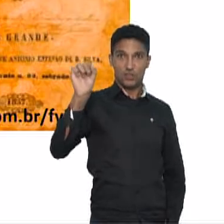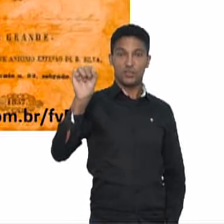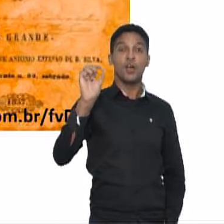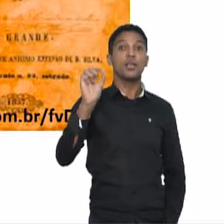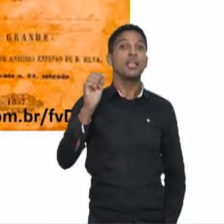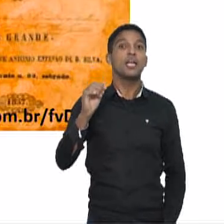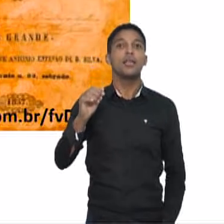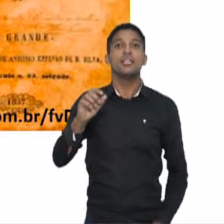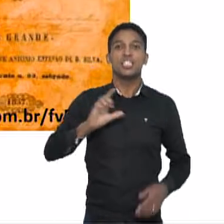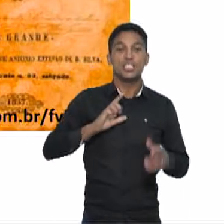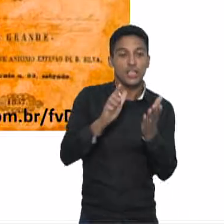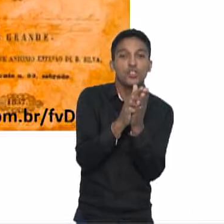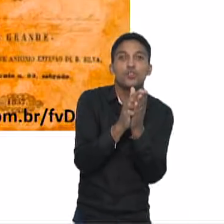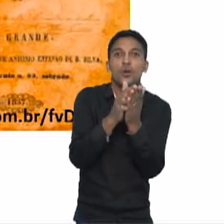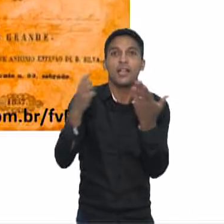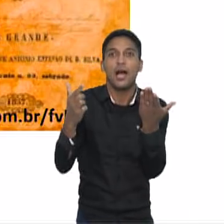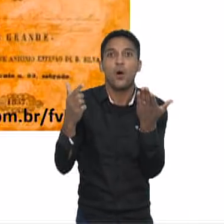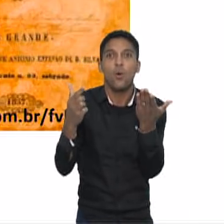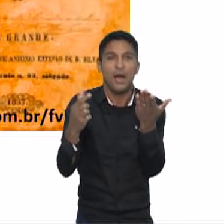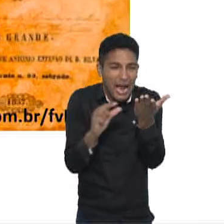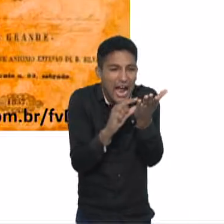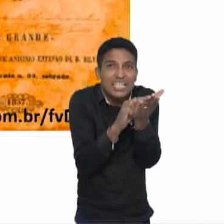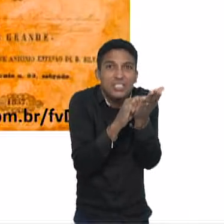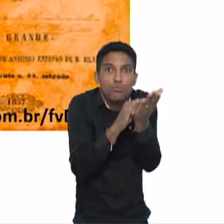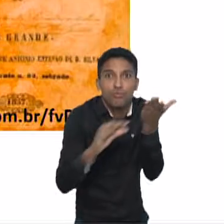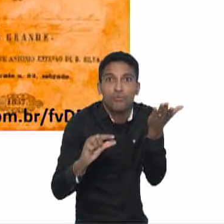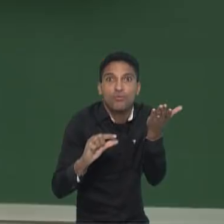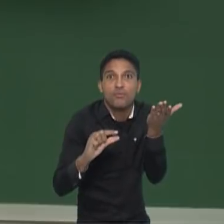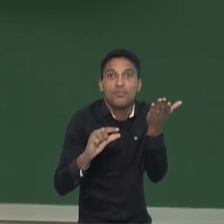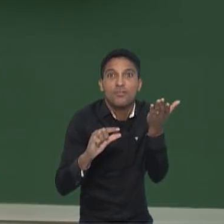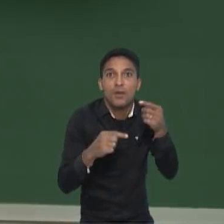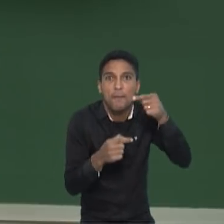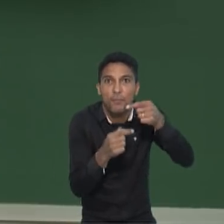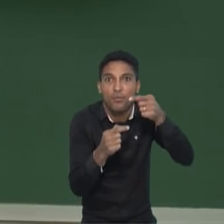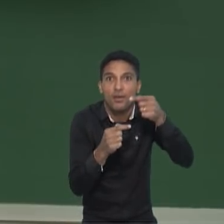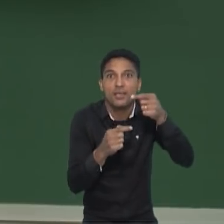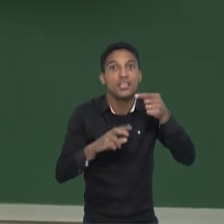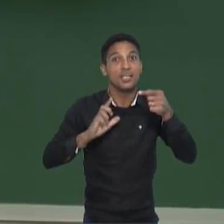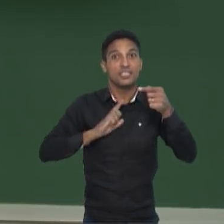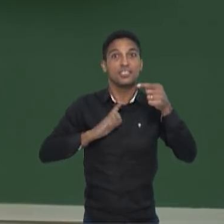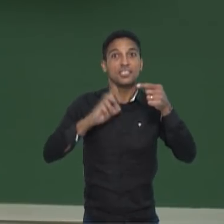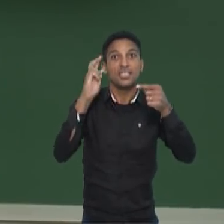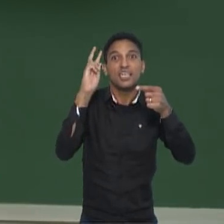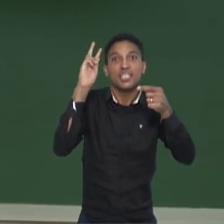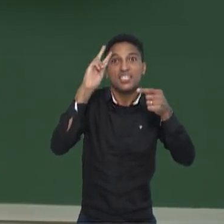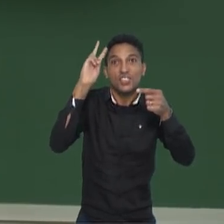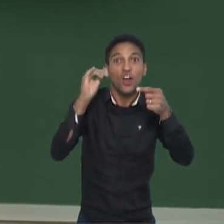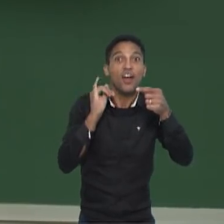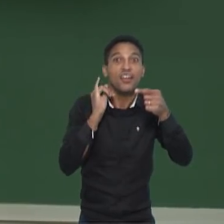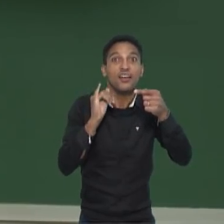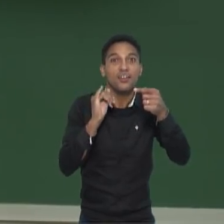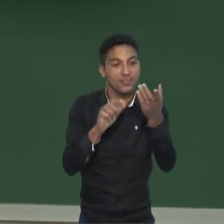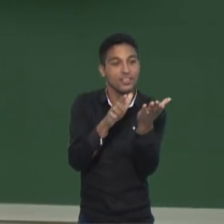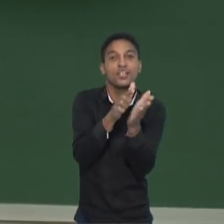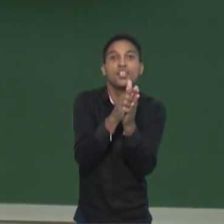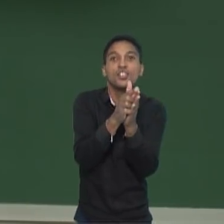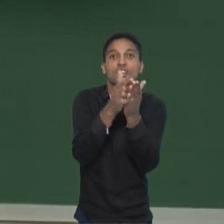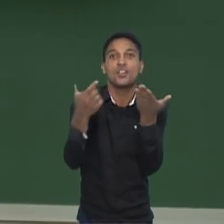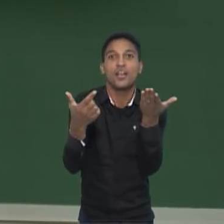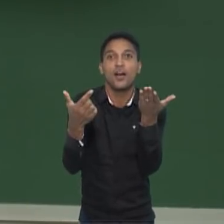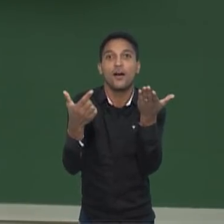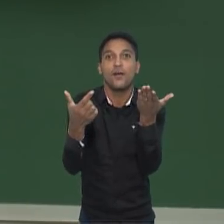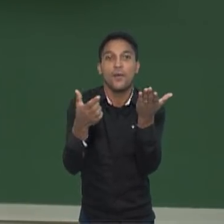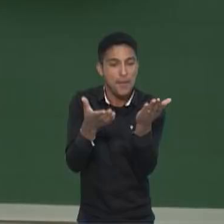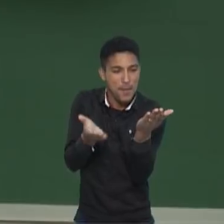espaço próprio. O que acontece? Os jornais e as revistas traziam lá no pezinho da página, né, lá no cantinho, no final